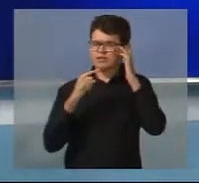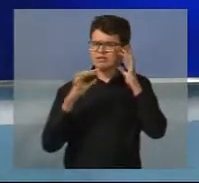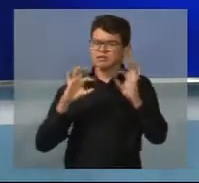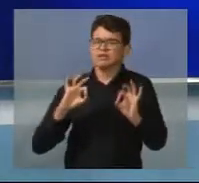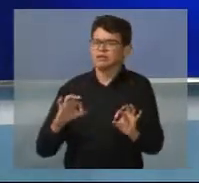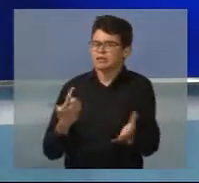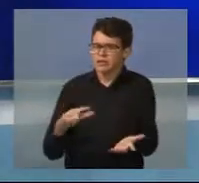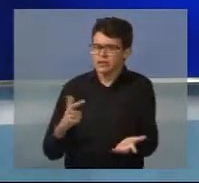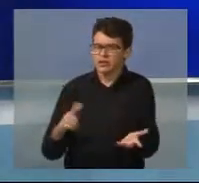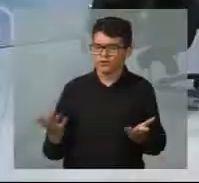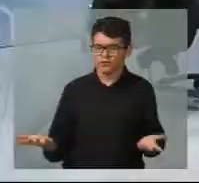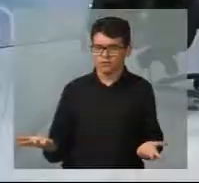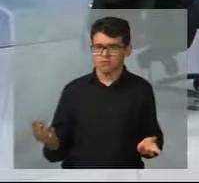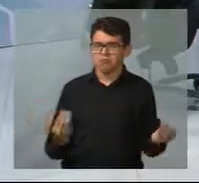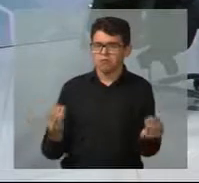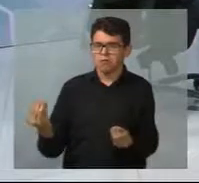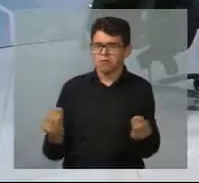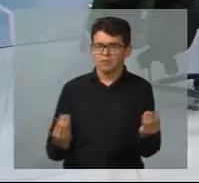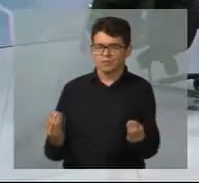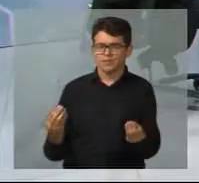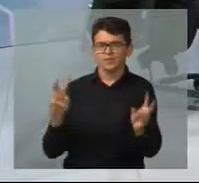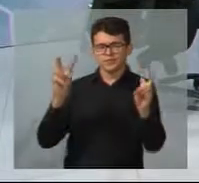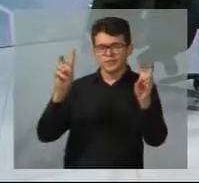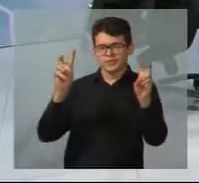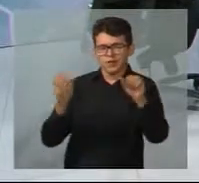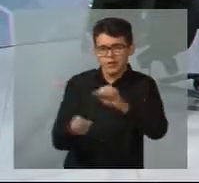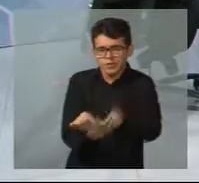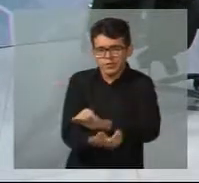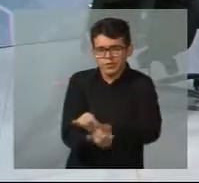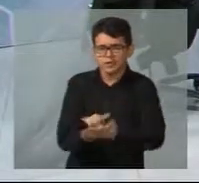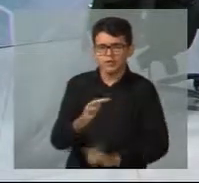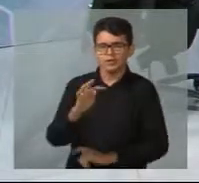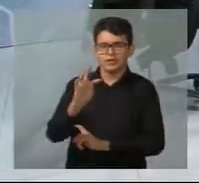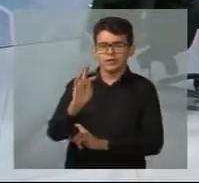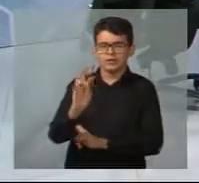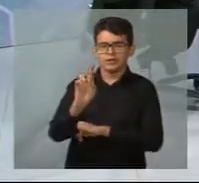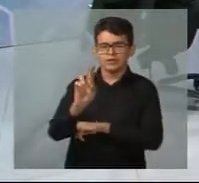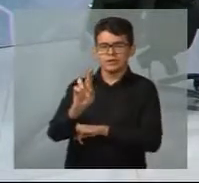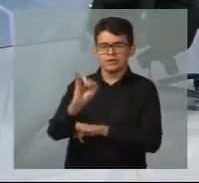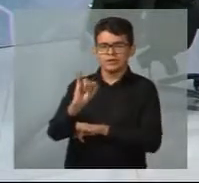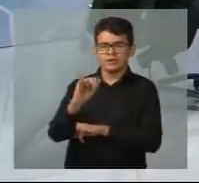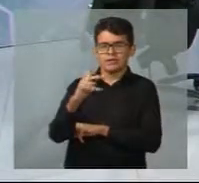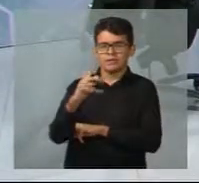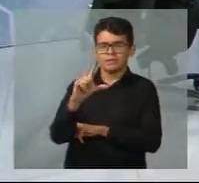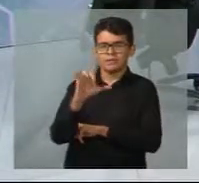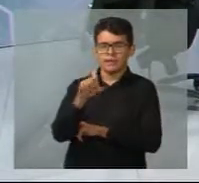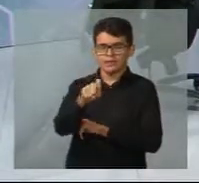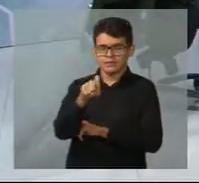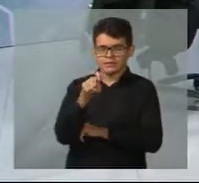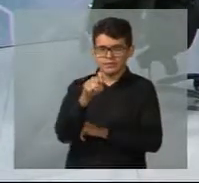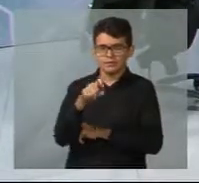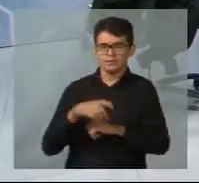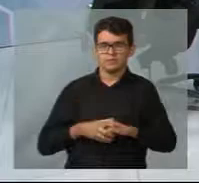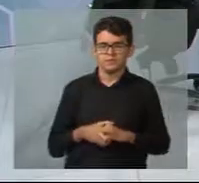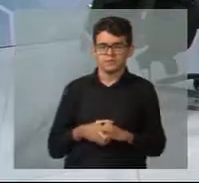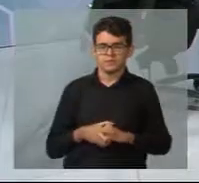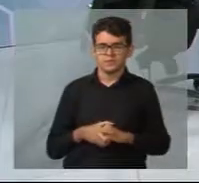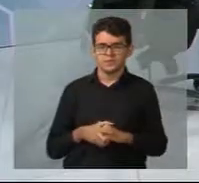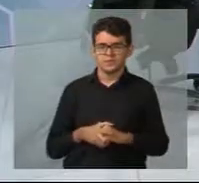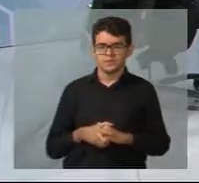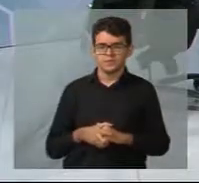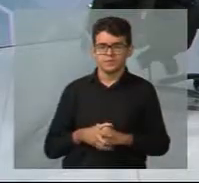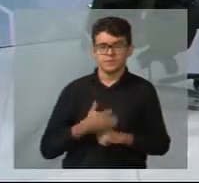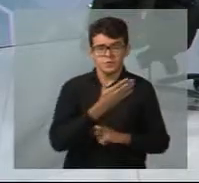é a Folha de São Paulo disse isso ontem. Pois é, eu queria saber, você aqui como nosso professor doutor, aliás, o professor Roberto Martins